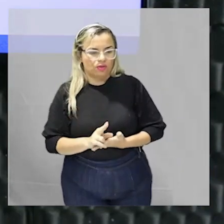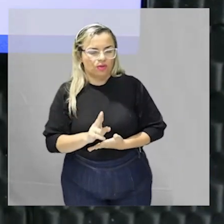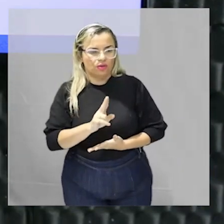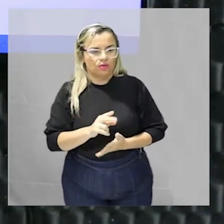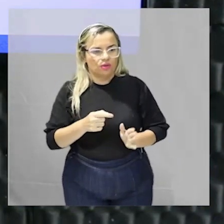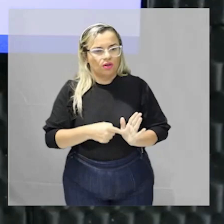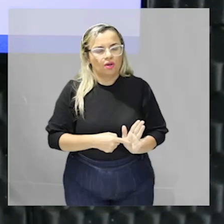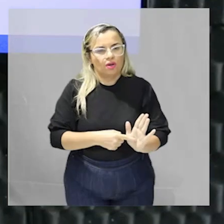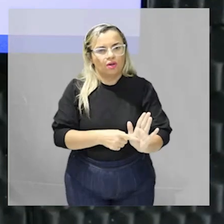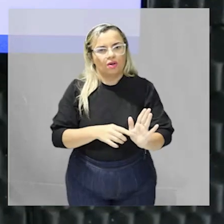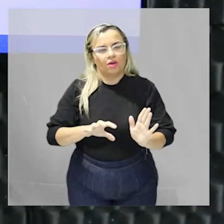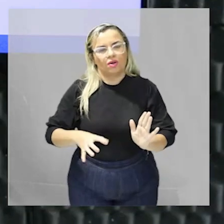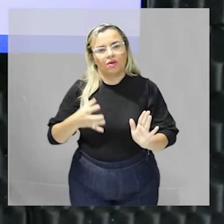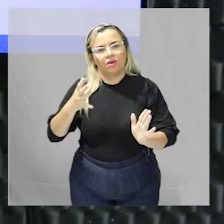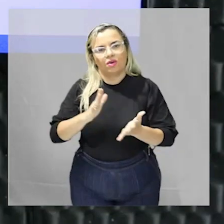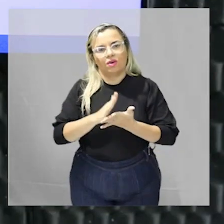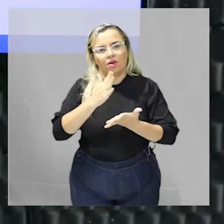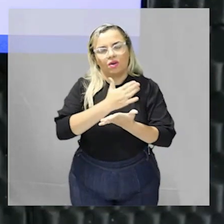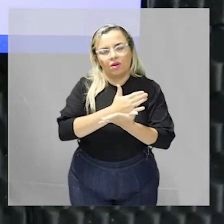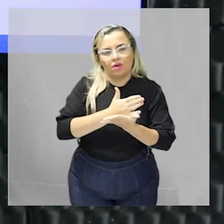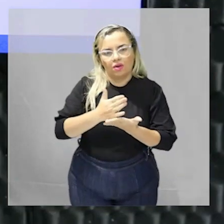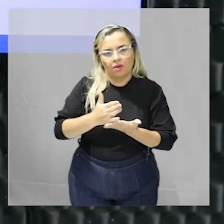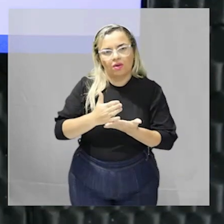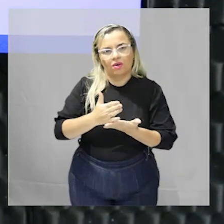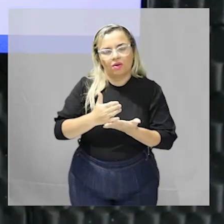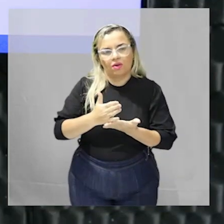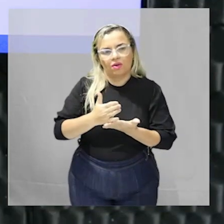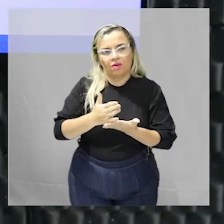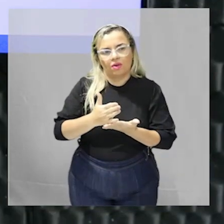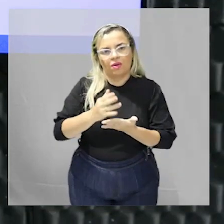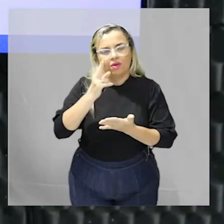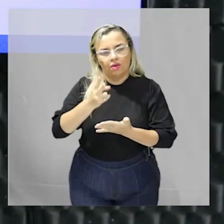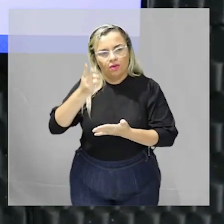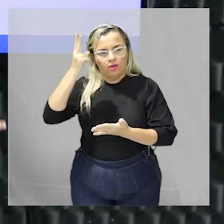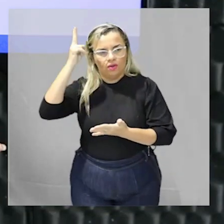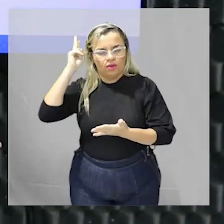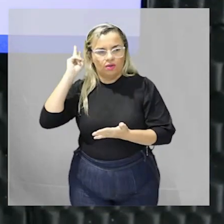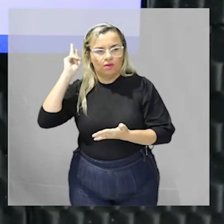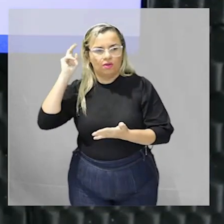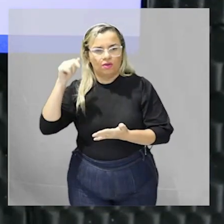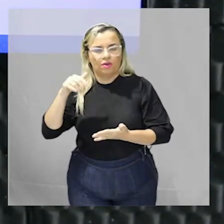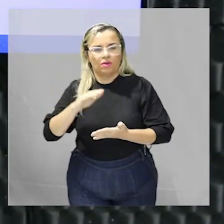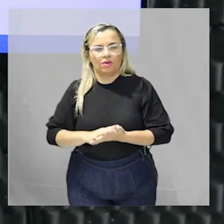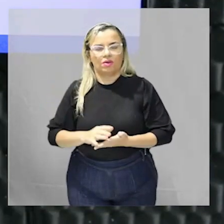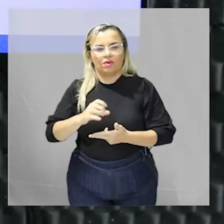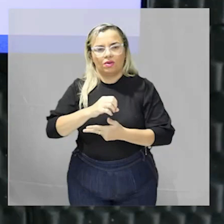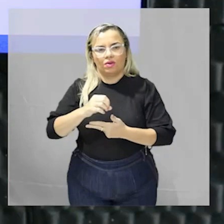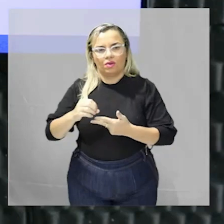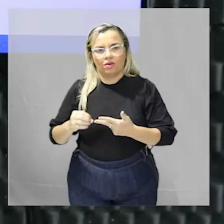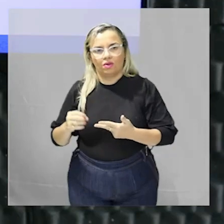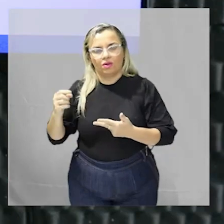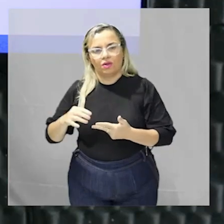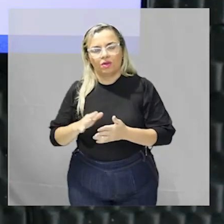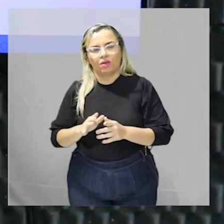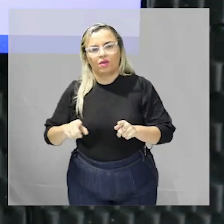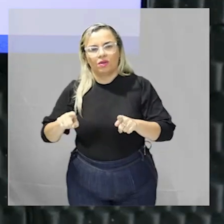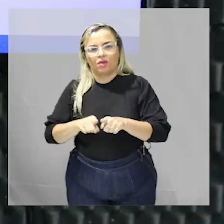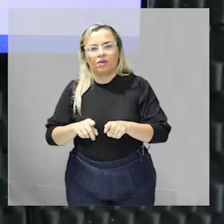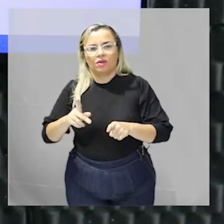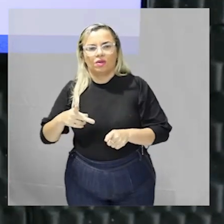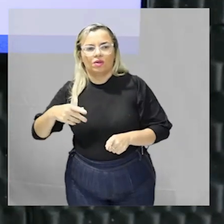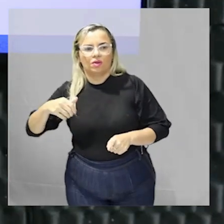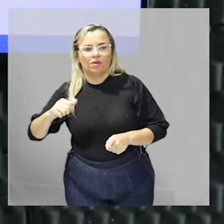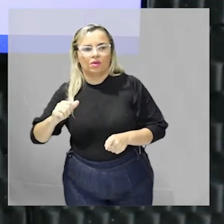está acontecendo já desde que começou o vestibular, através do Enem e do PAS, tá? Do PAS da